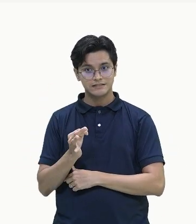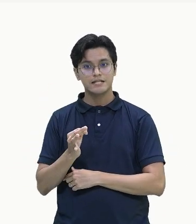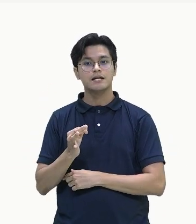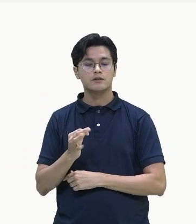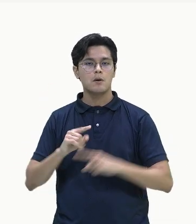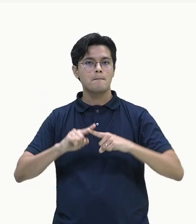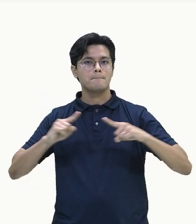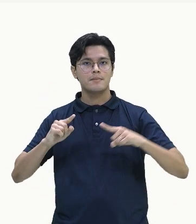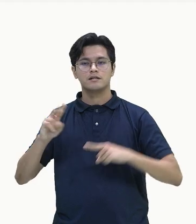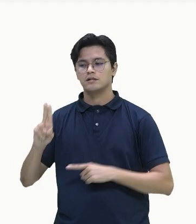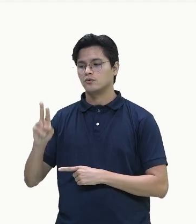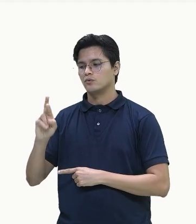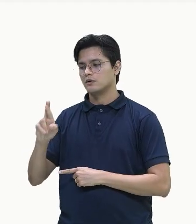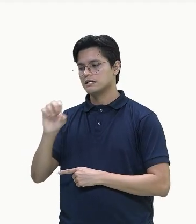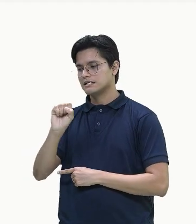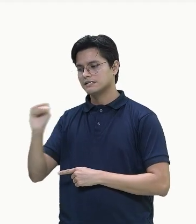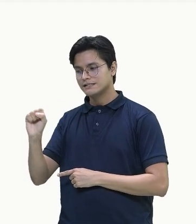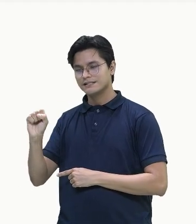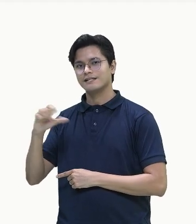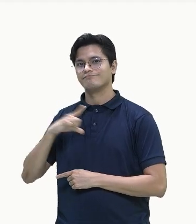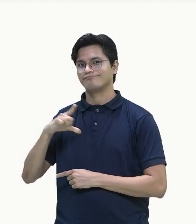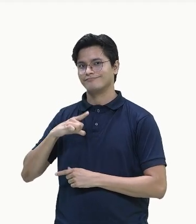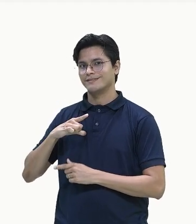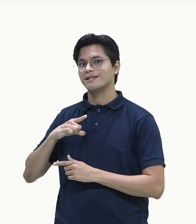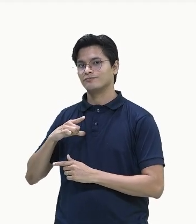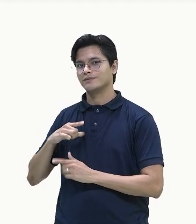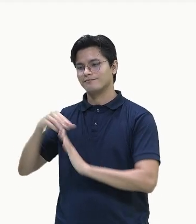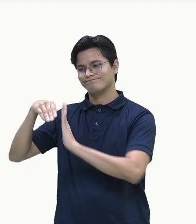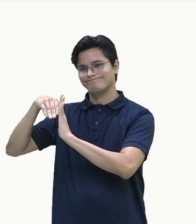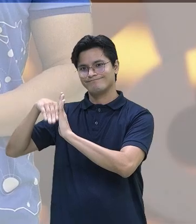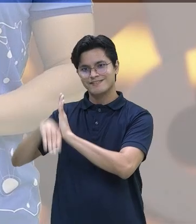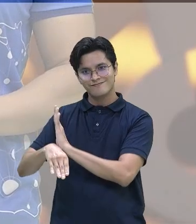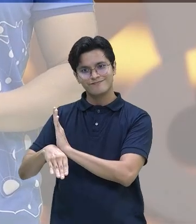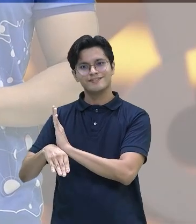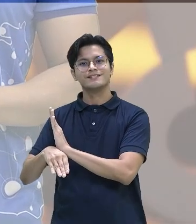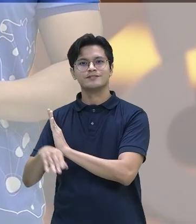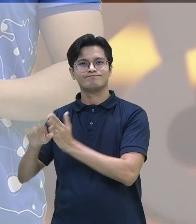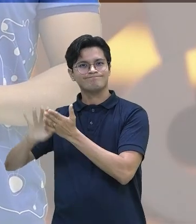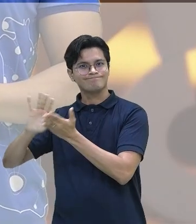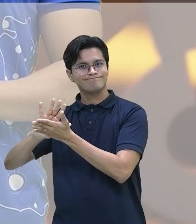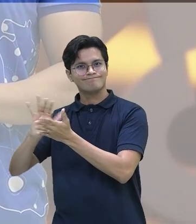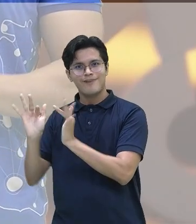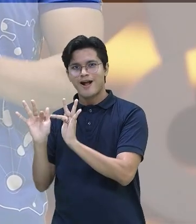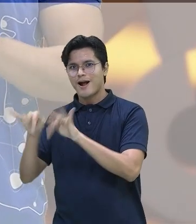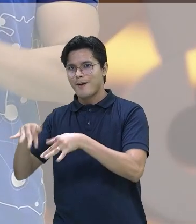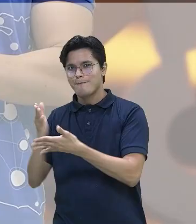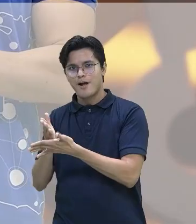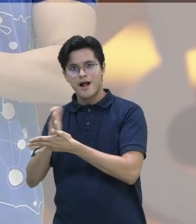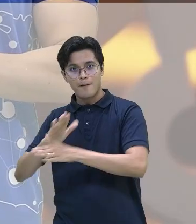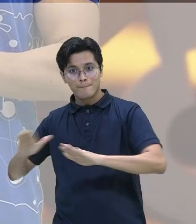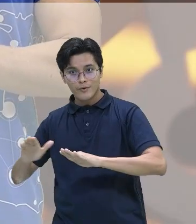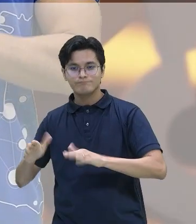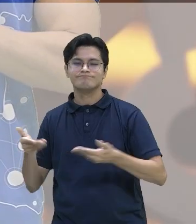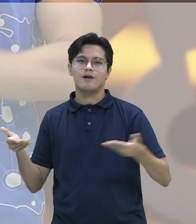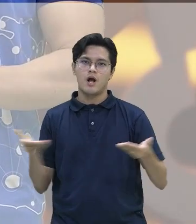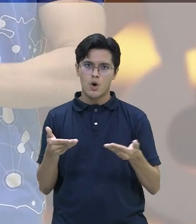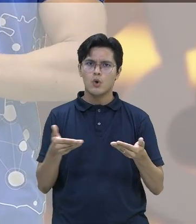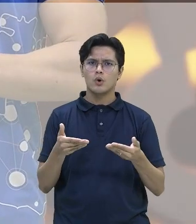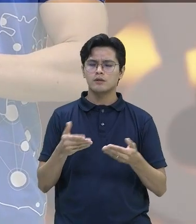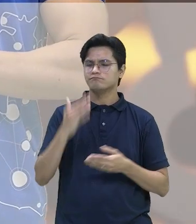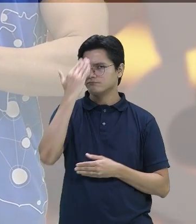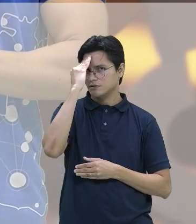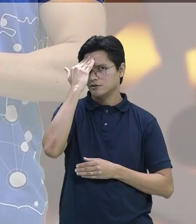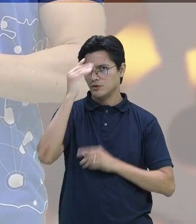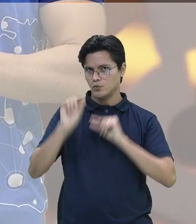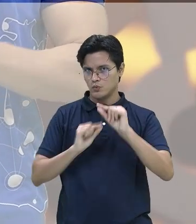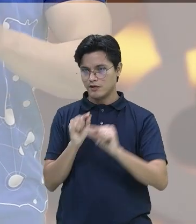ela teve um declínio e chegou ao fim. E é exatamente isso que a gente vai conhecer nesse momento. Bem, a crise